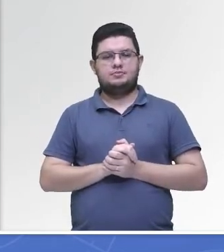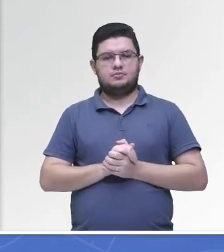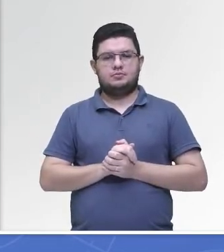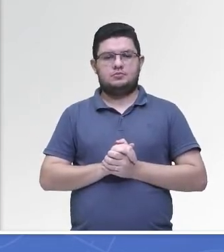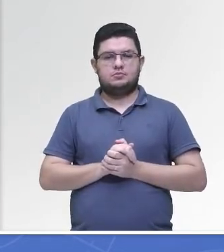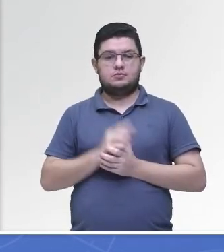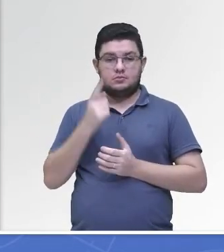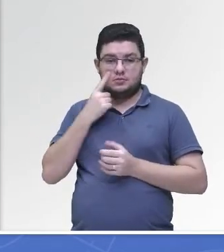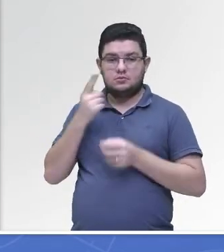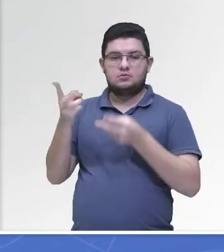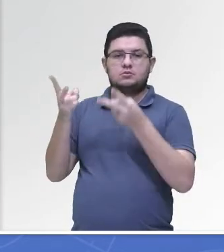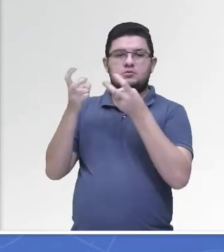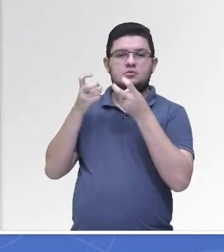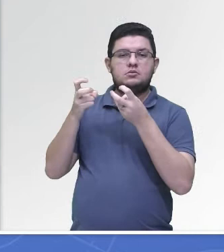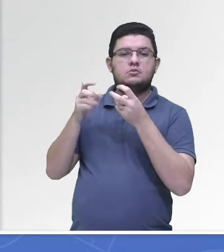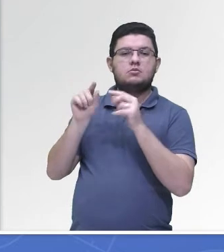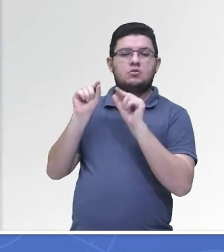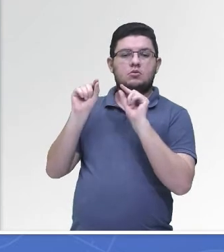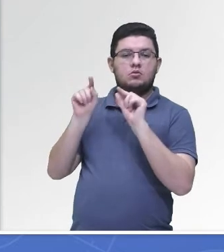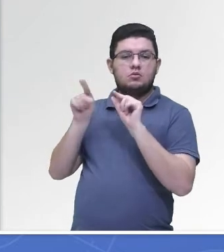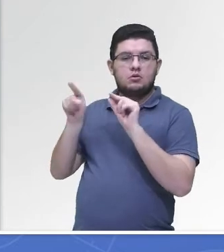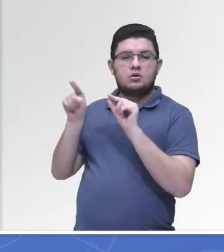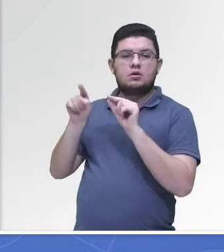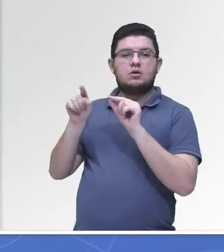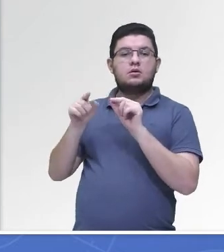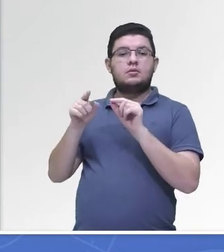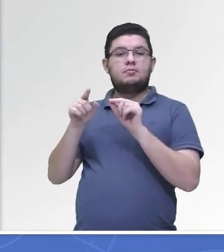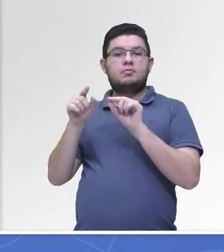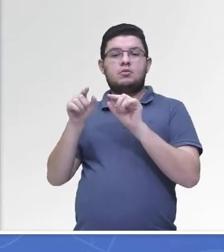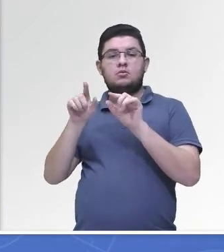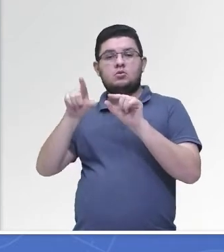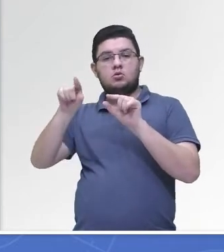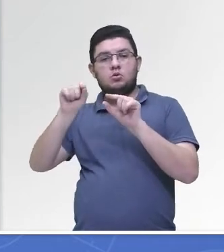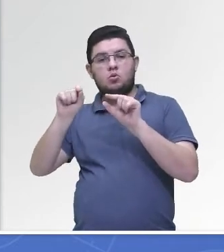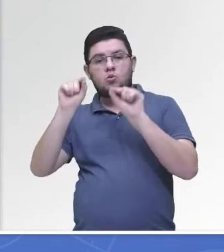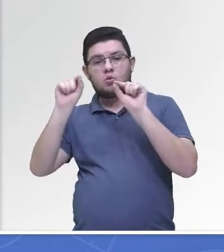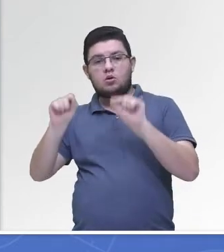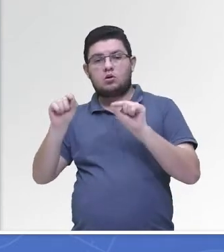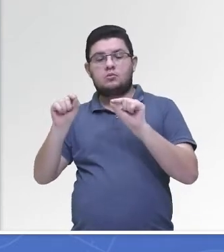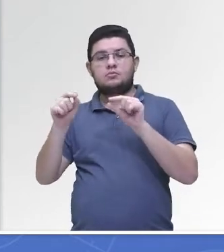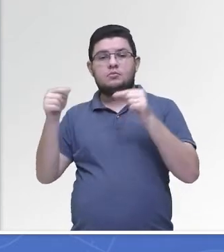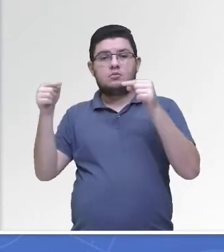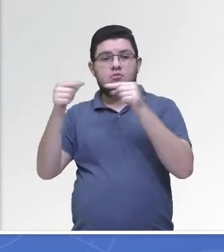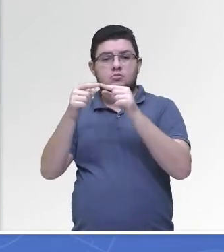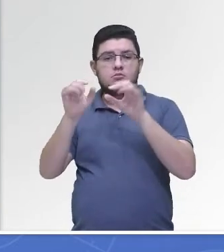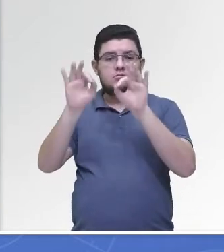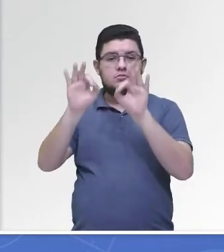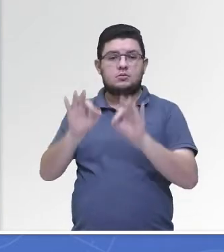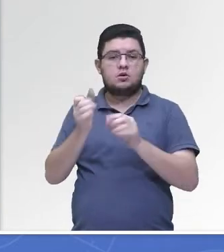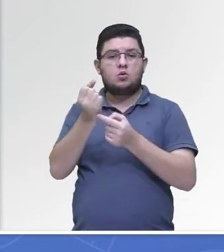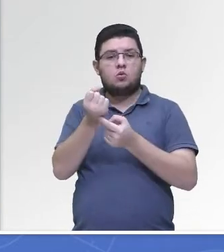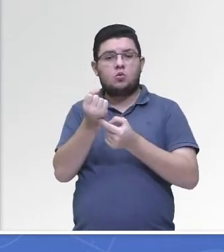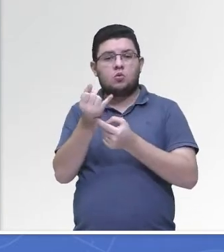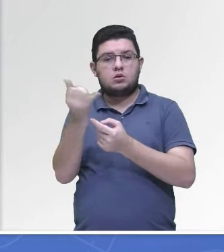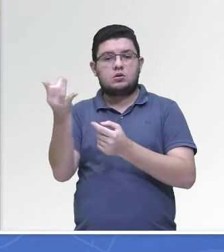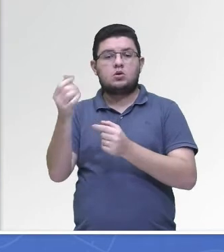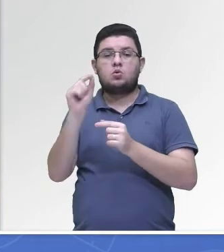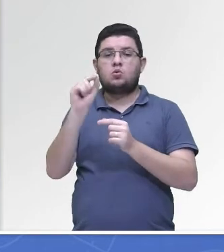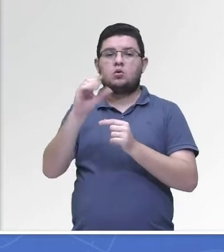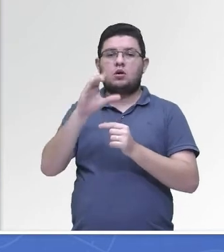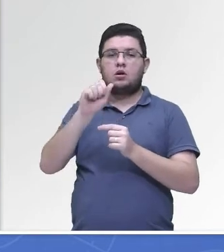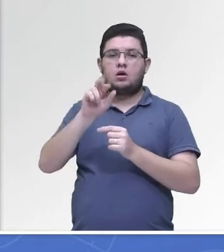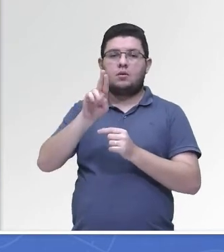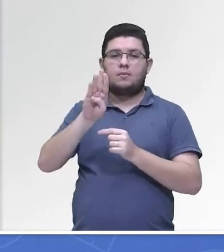Observe o composto a seguir e assinale a alternativa correspondente ao número de carbonos primários e terciários.